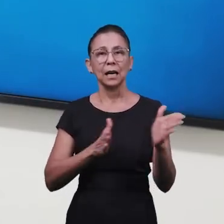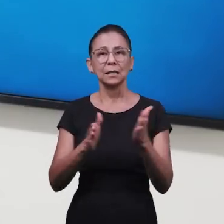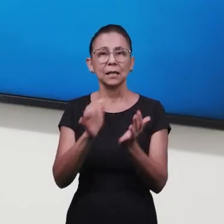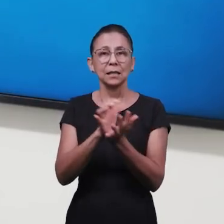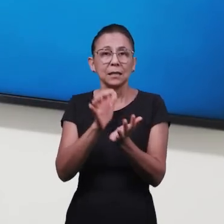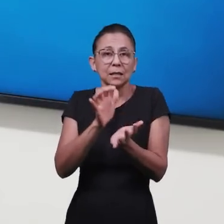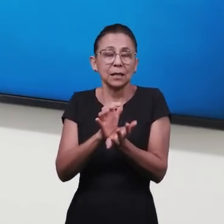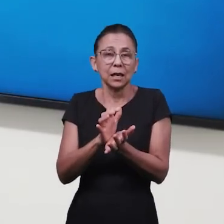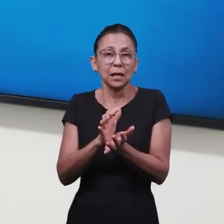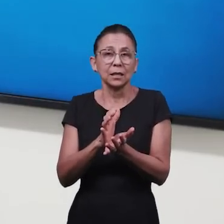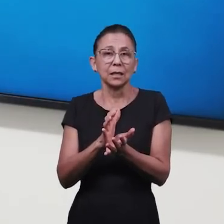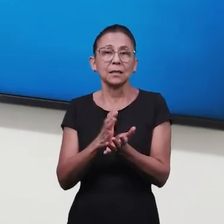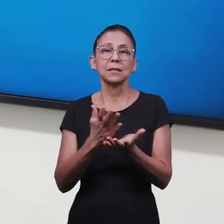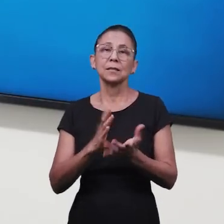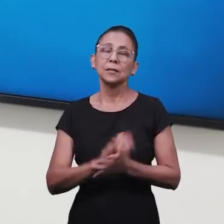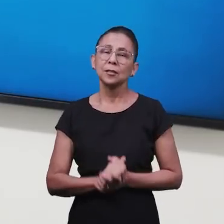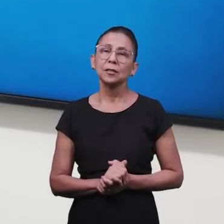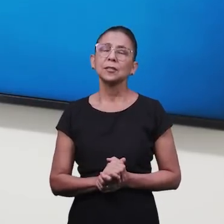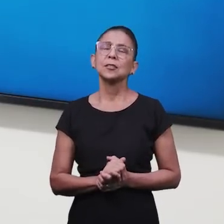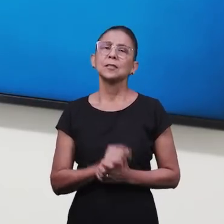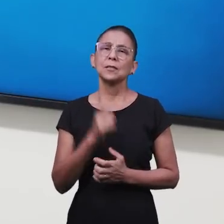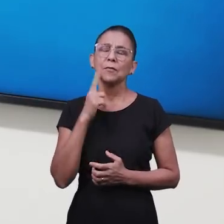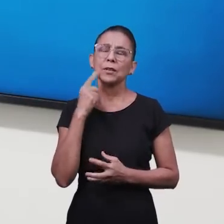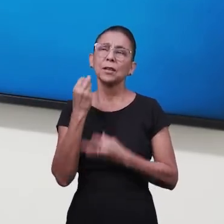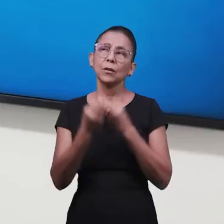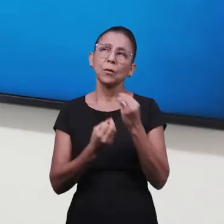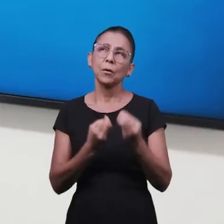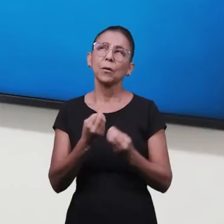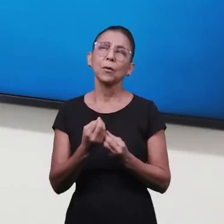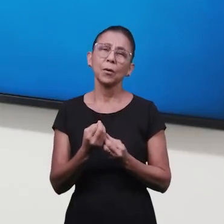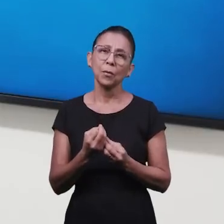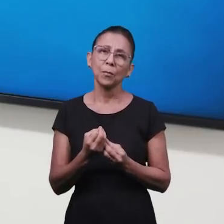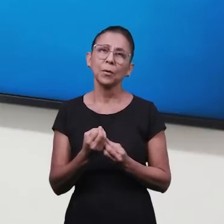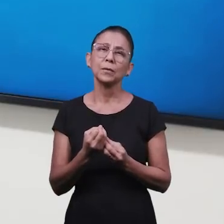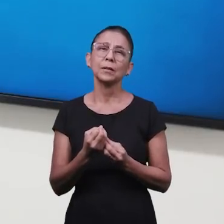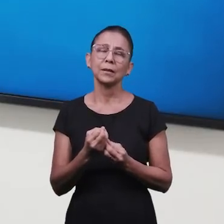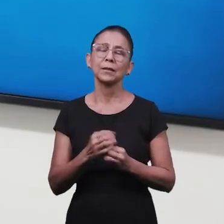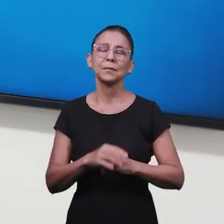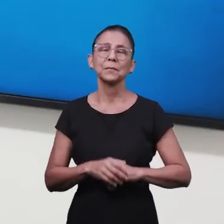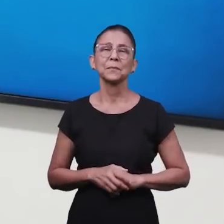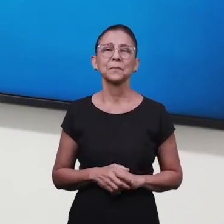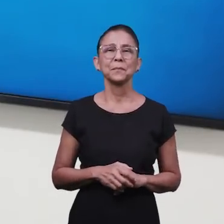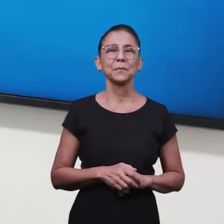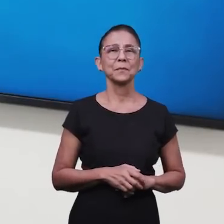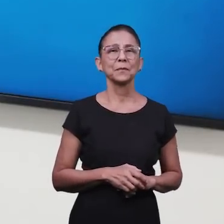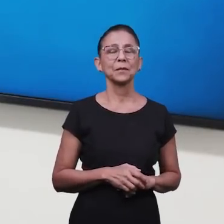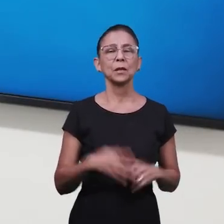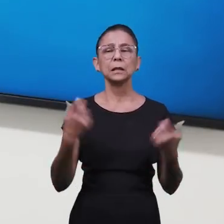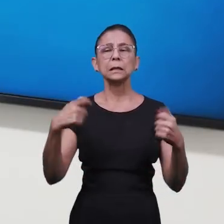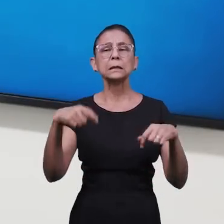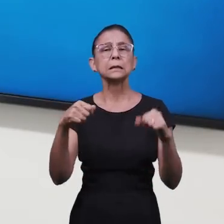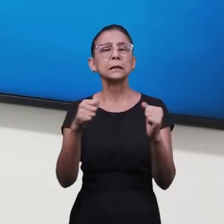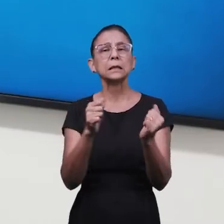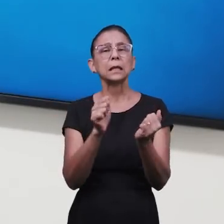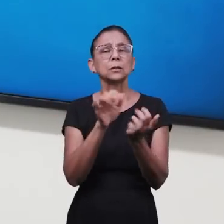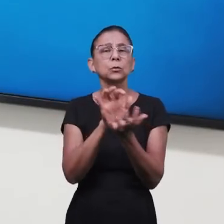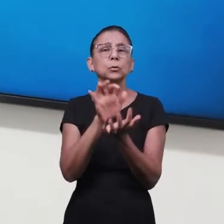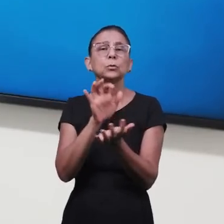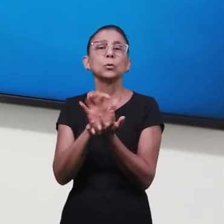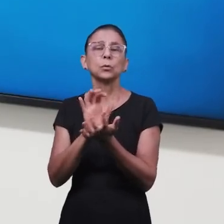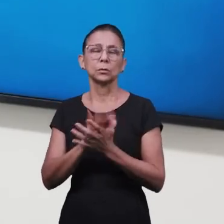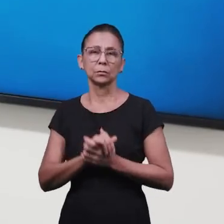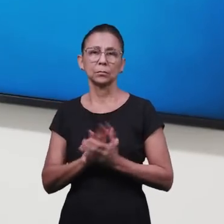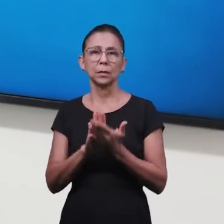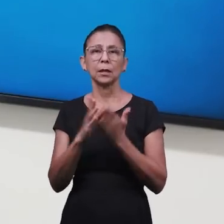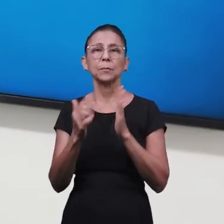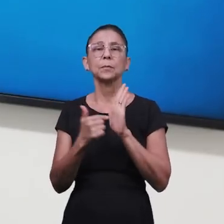idosos à palavra de Deus. Um momento de discutir na linguagem e na necessidade do idoso quais são os ensinos da palavra